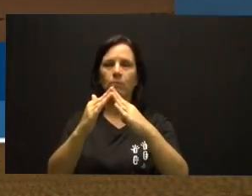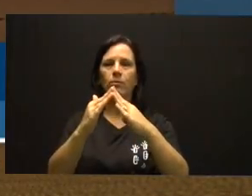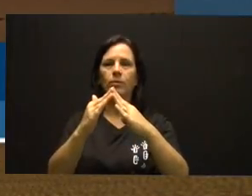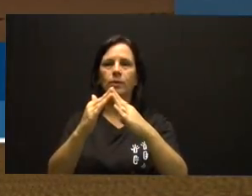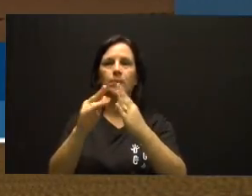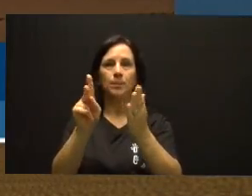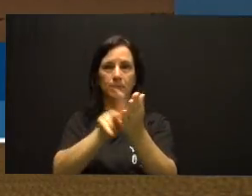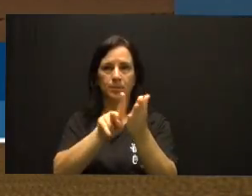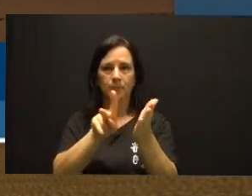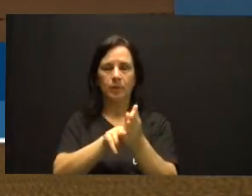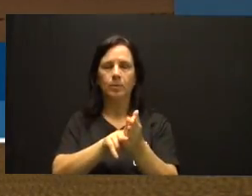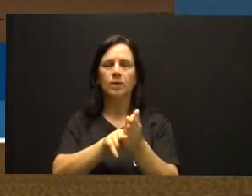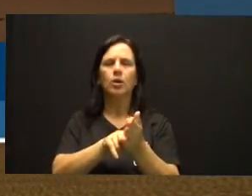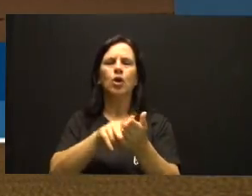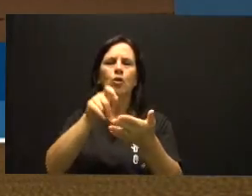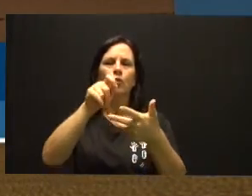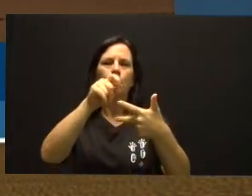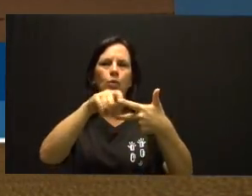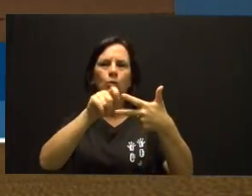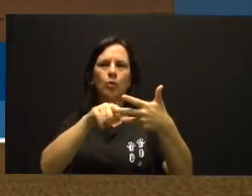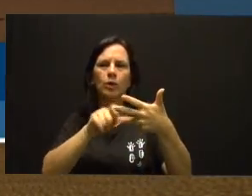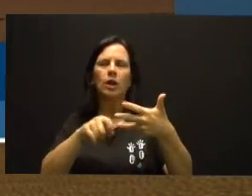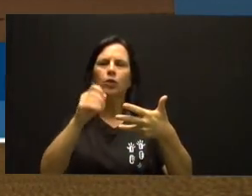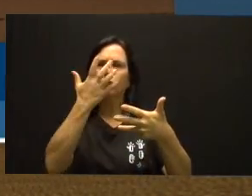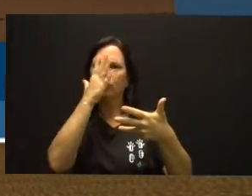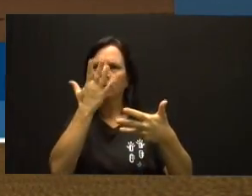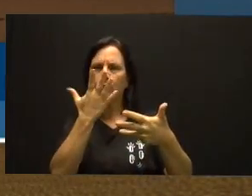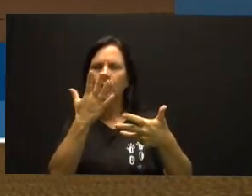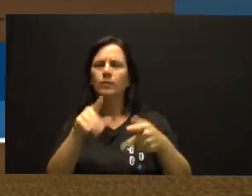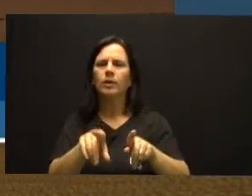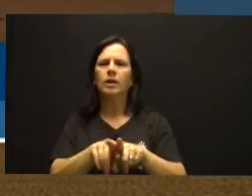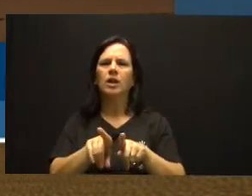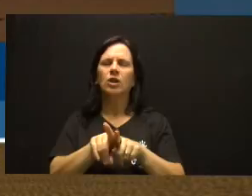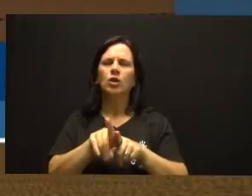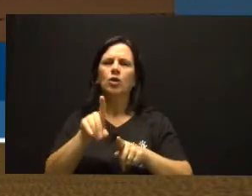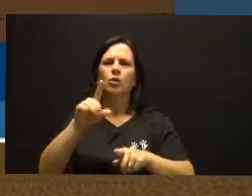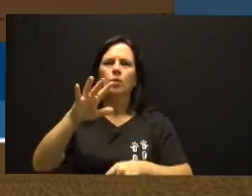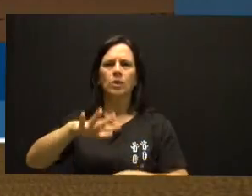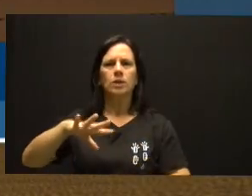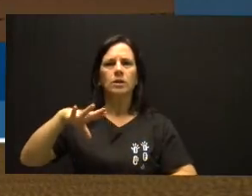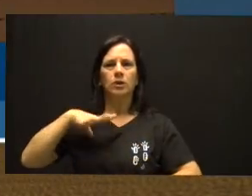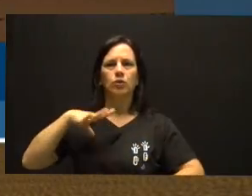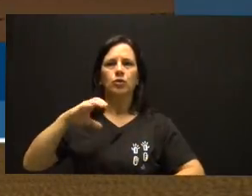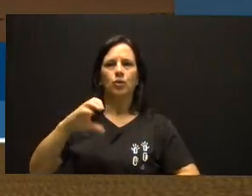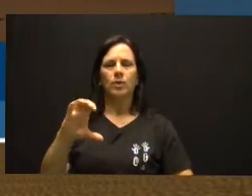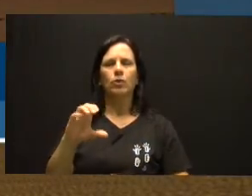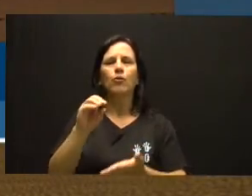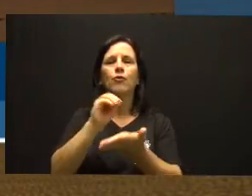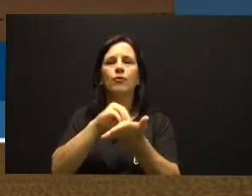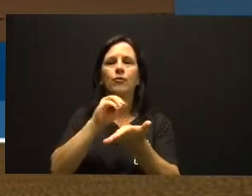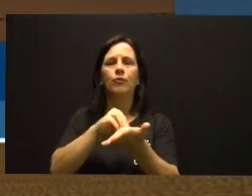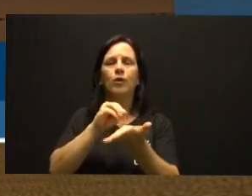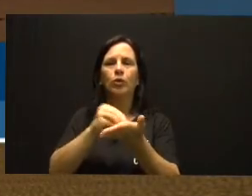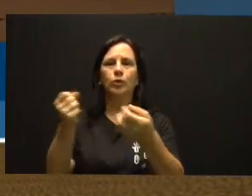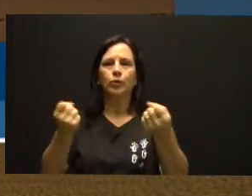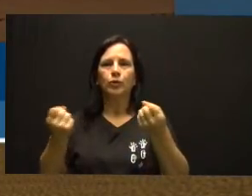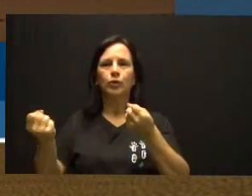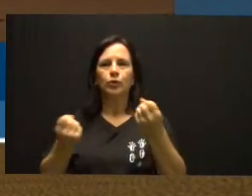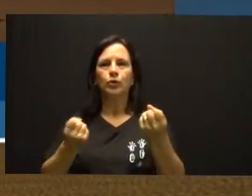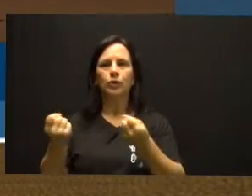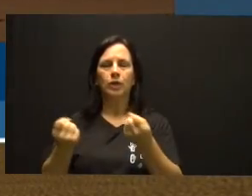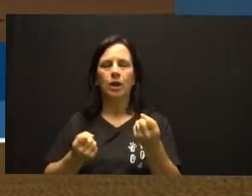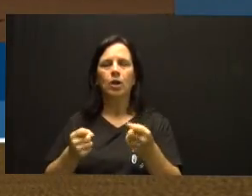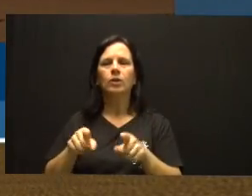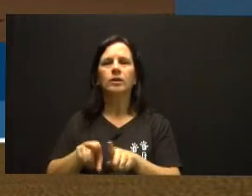habitabilidade. Segundo foi apurado no mês de fevereiro, o município ficou sem este importante serviço por falta de veículo e este